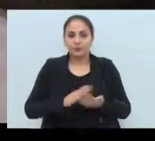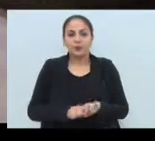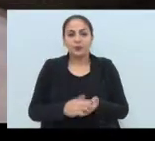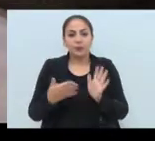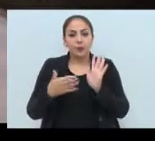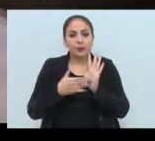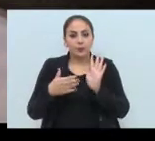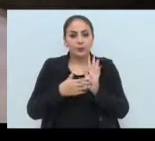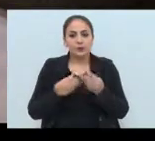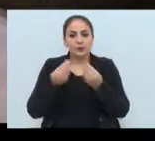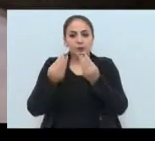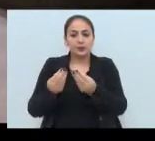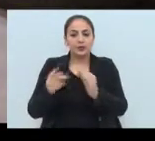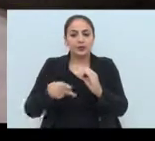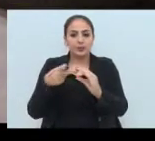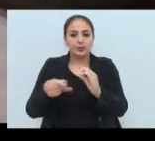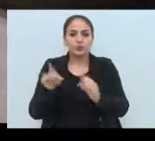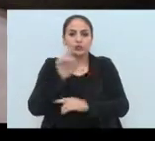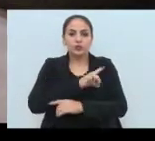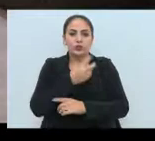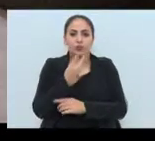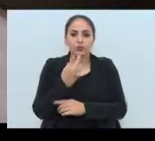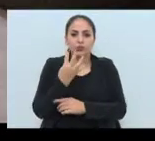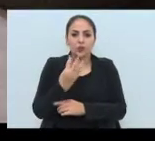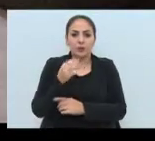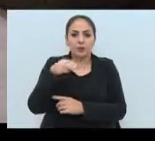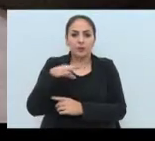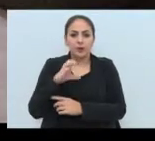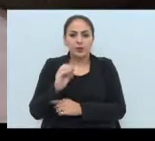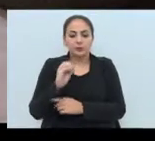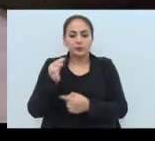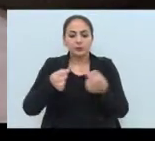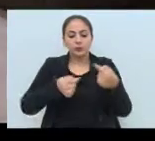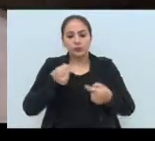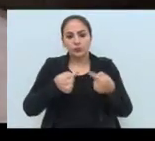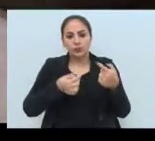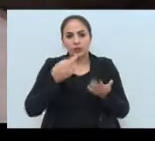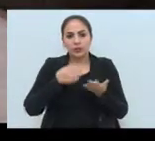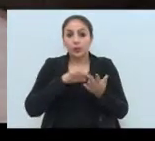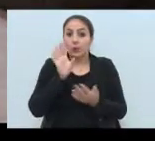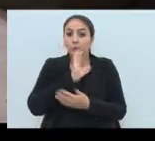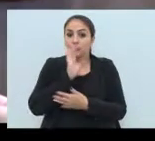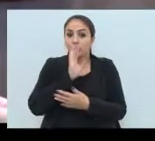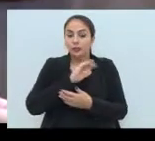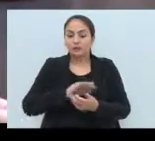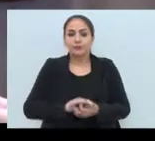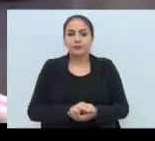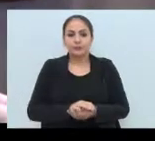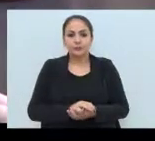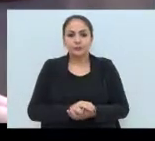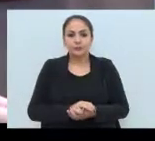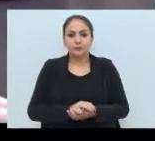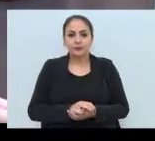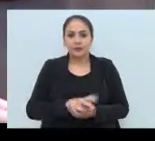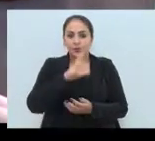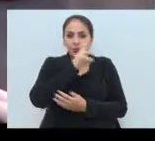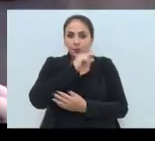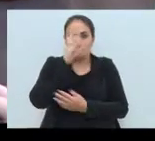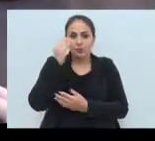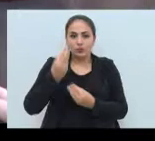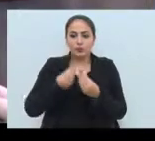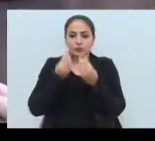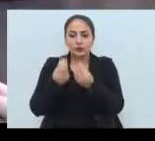foi encaminhada ao Legislativo no dia 24 de março e está tramitando em regime de urgência. A Prefeitura enviou de volta